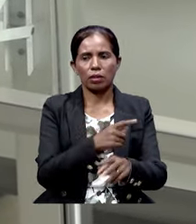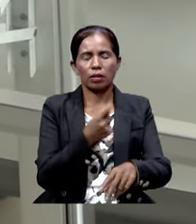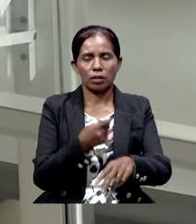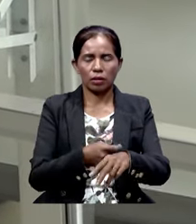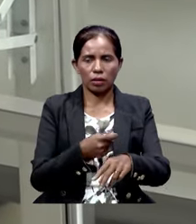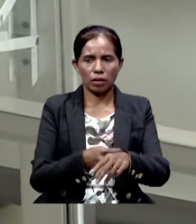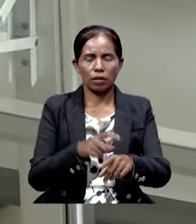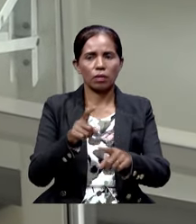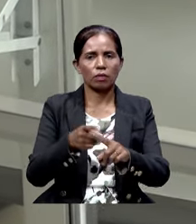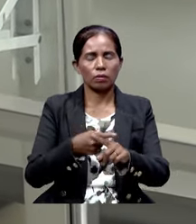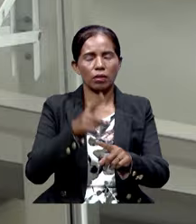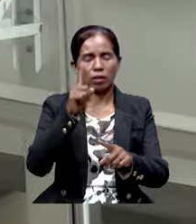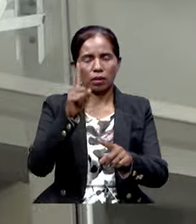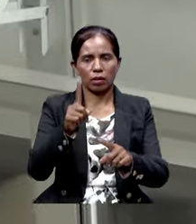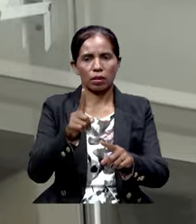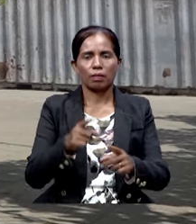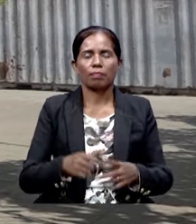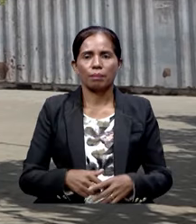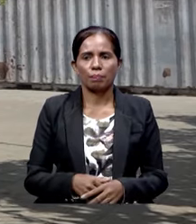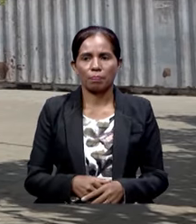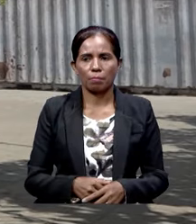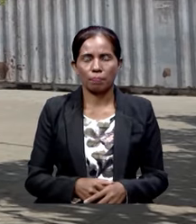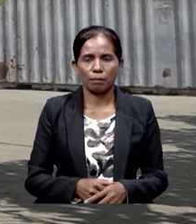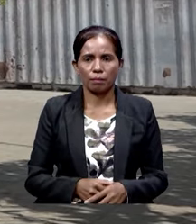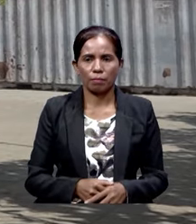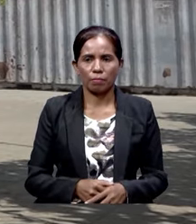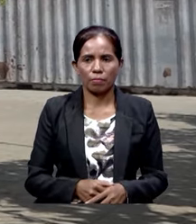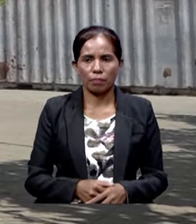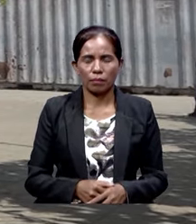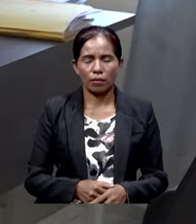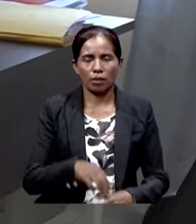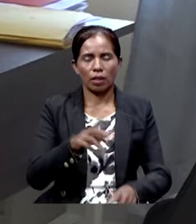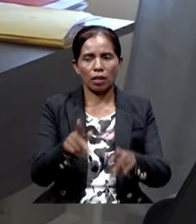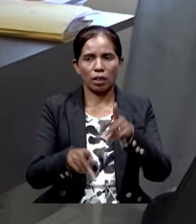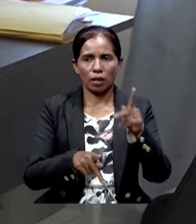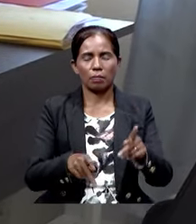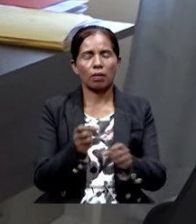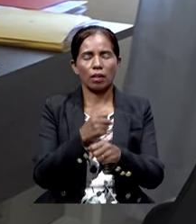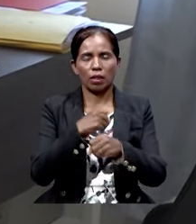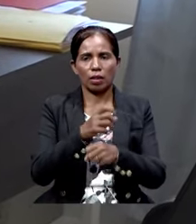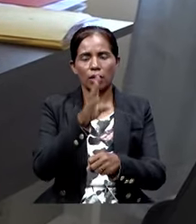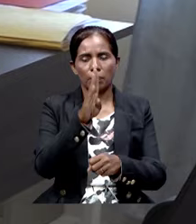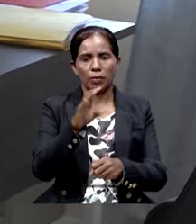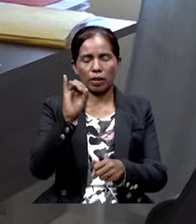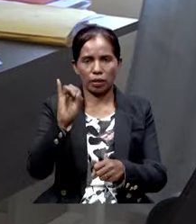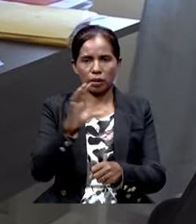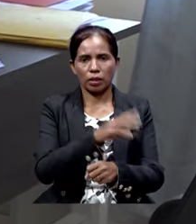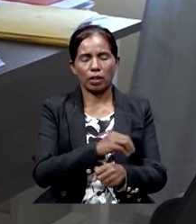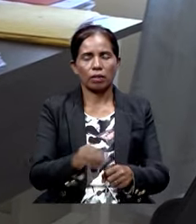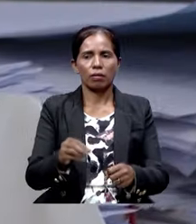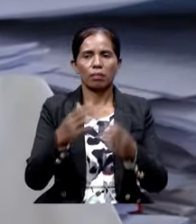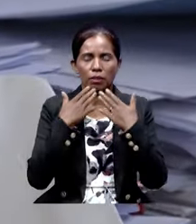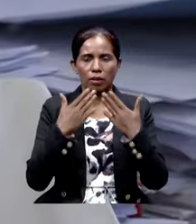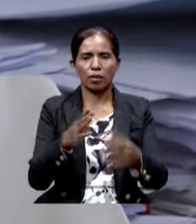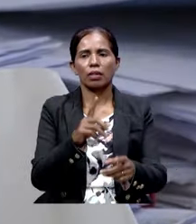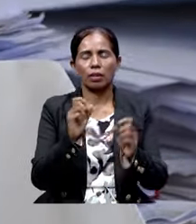tempo fula ideal ho balundei. Entretanto, cidadão não maca trata bilhete de identidade. Obrigado,